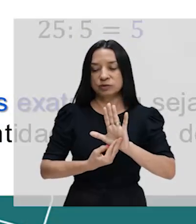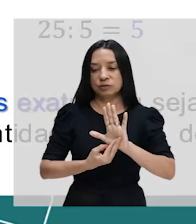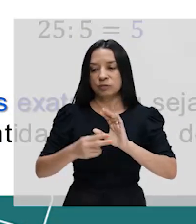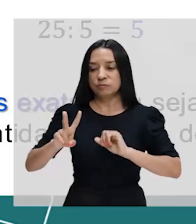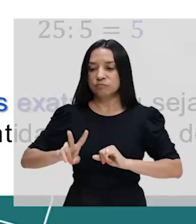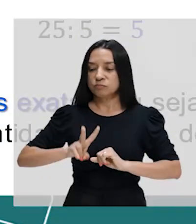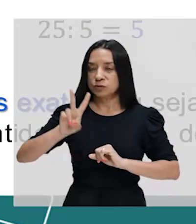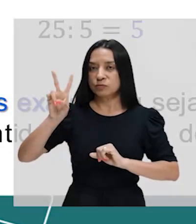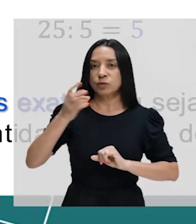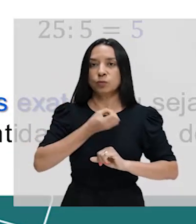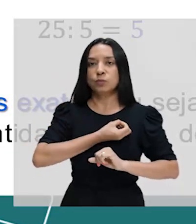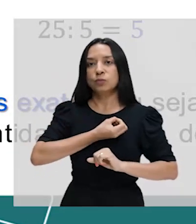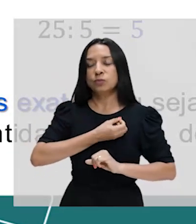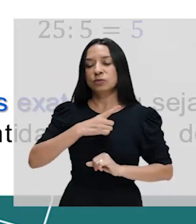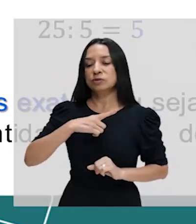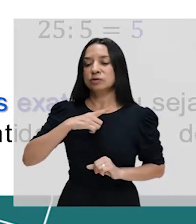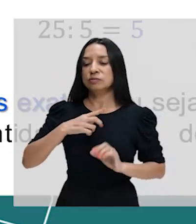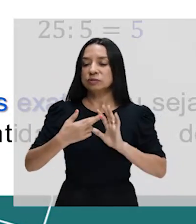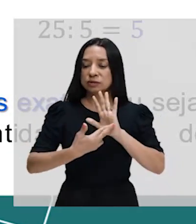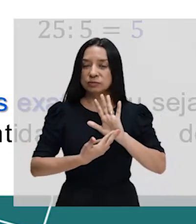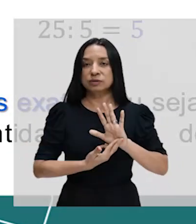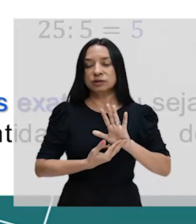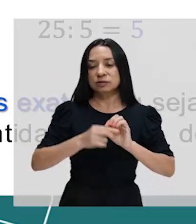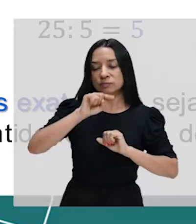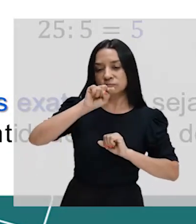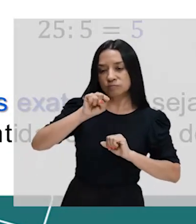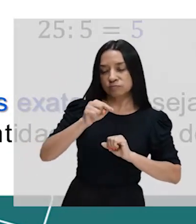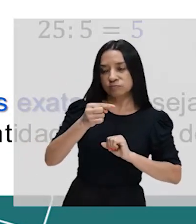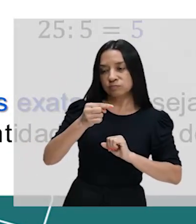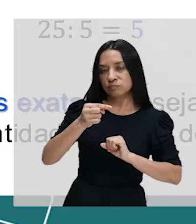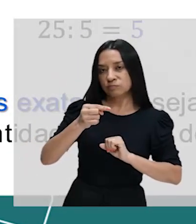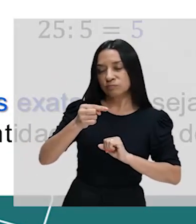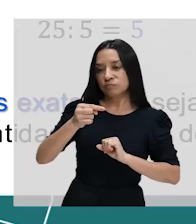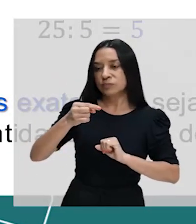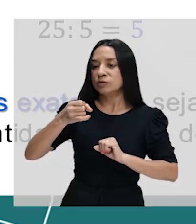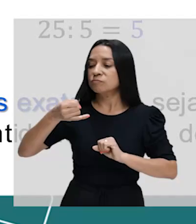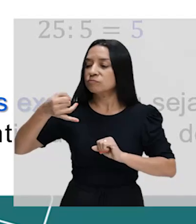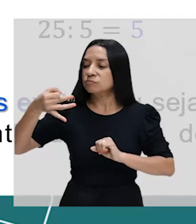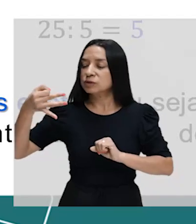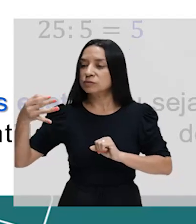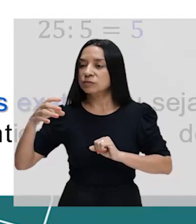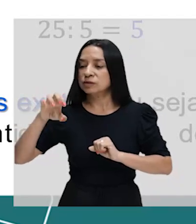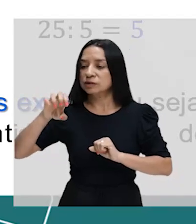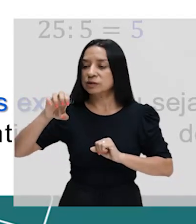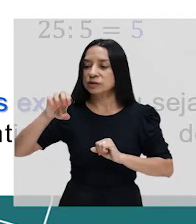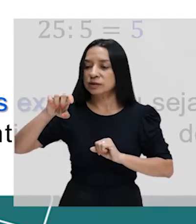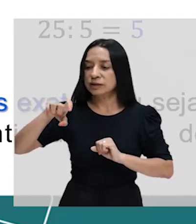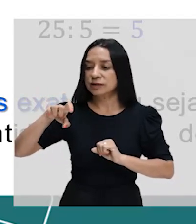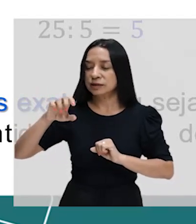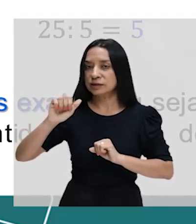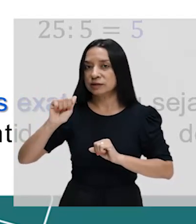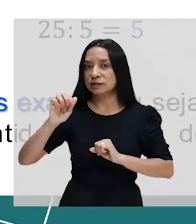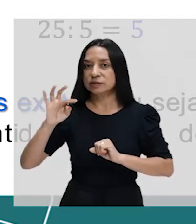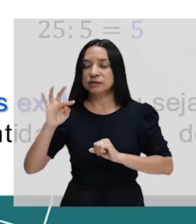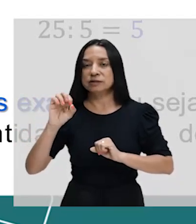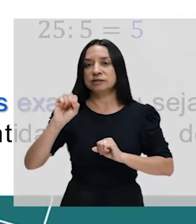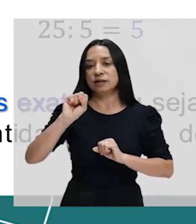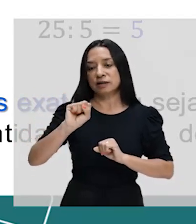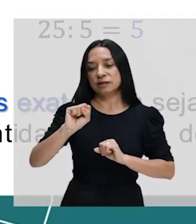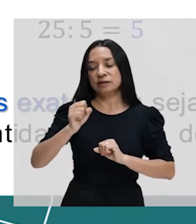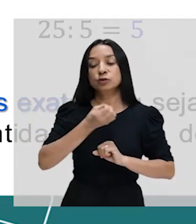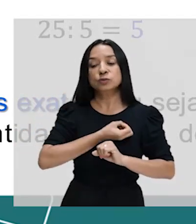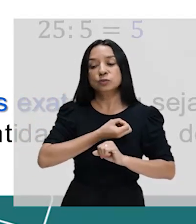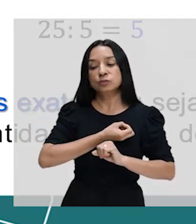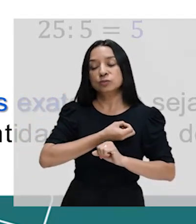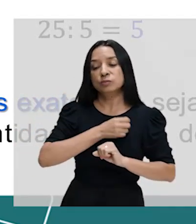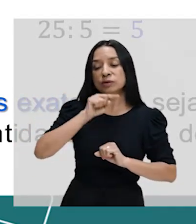valores, nós temos as chamadas representações decimais exatas, ou seja, são números decimais, né, que eles